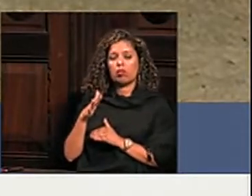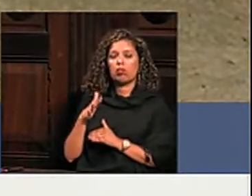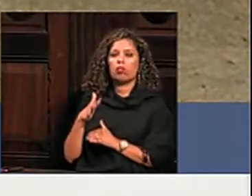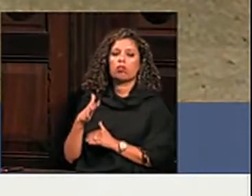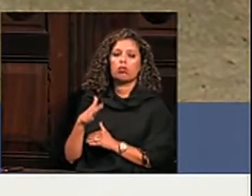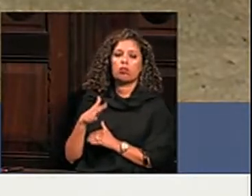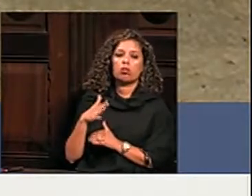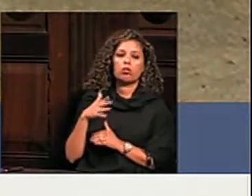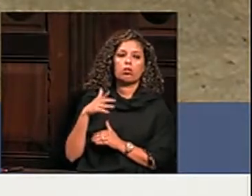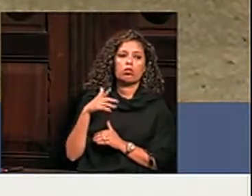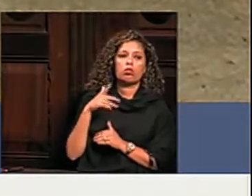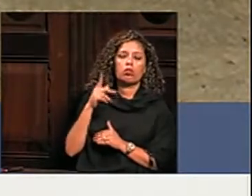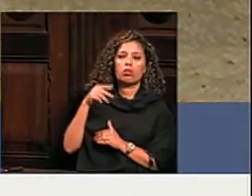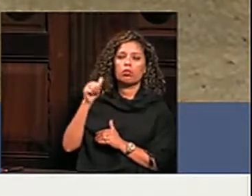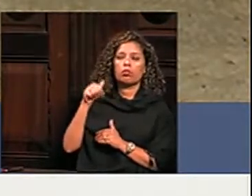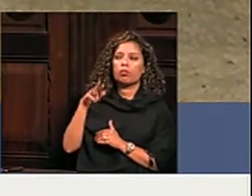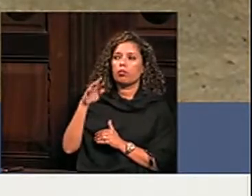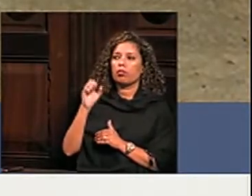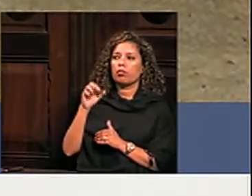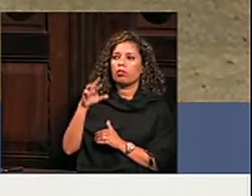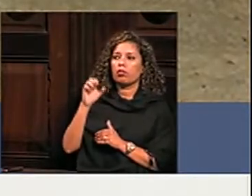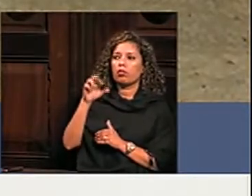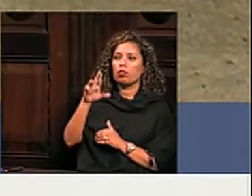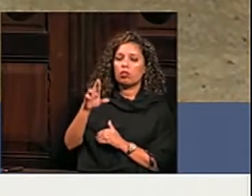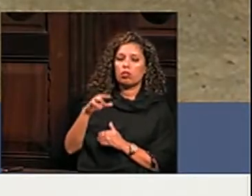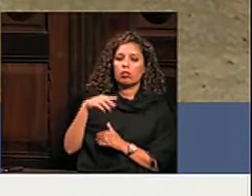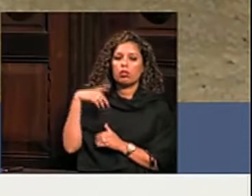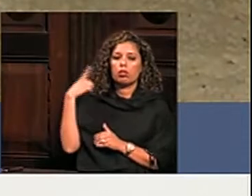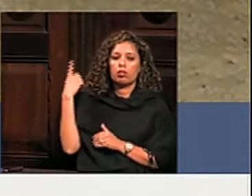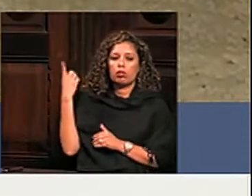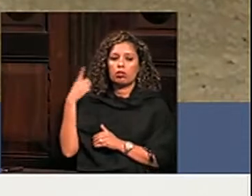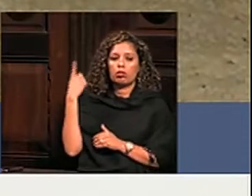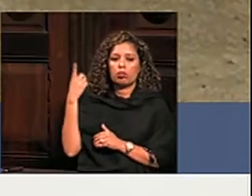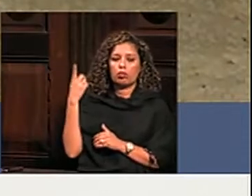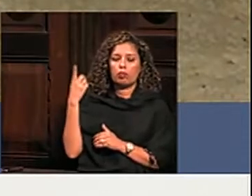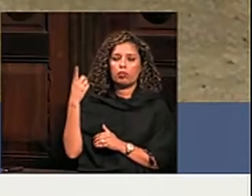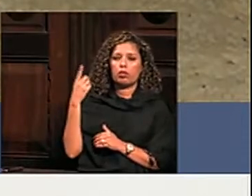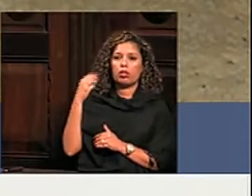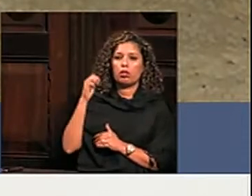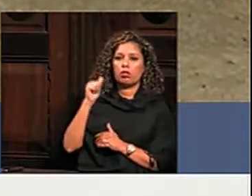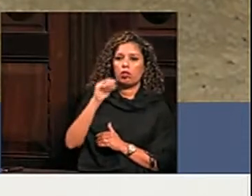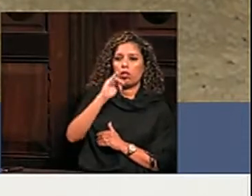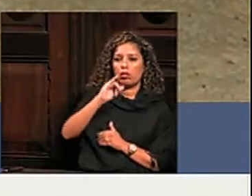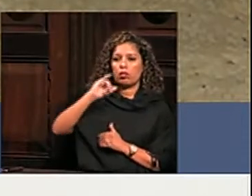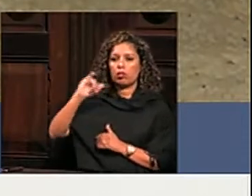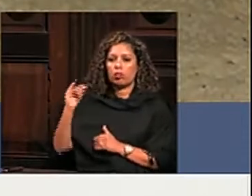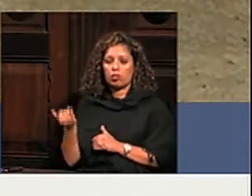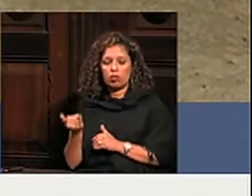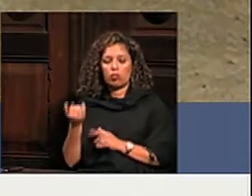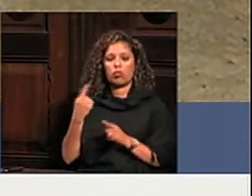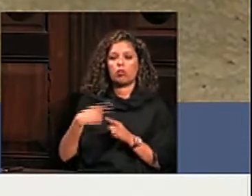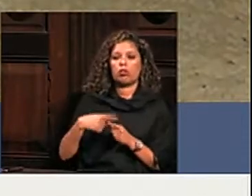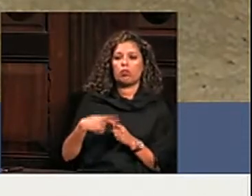parcialmente com o parecer do presidente da CCJ, porque